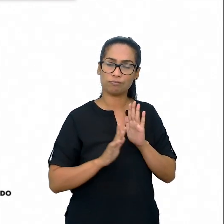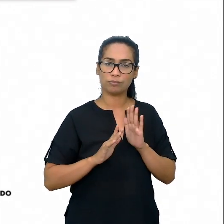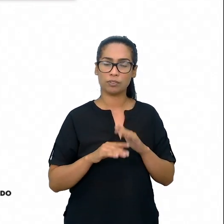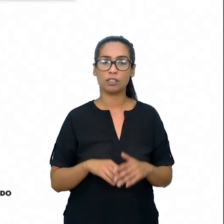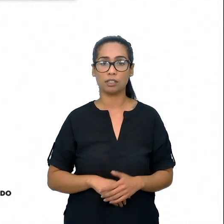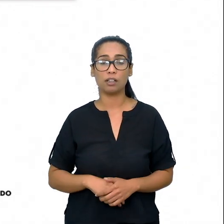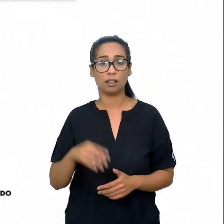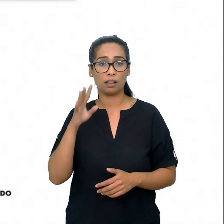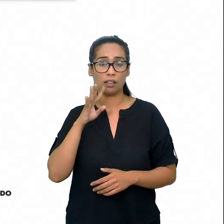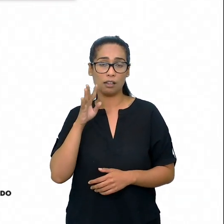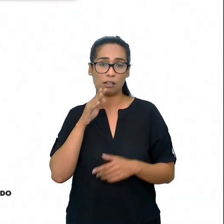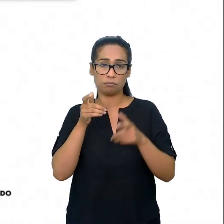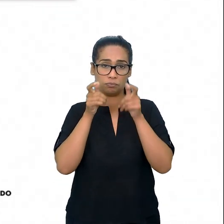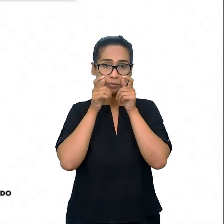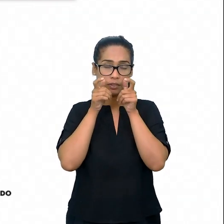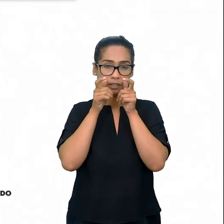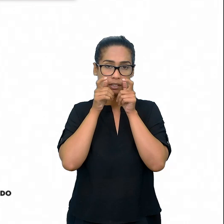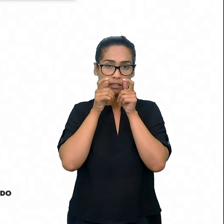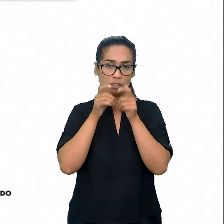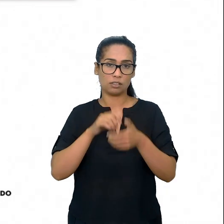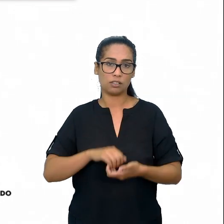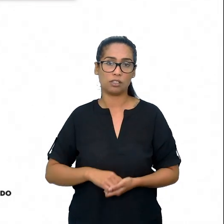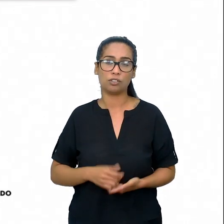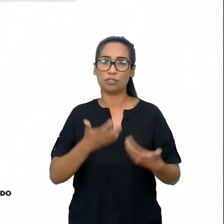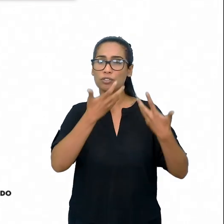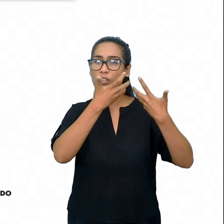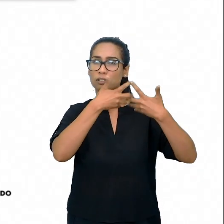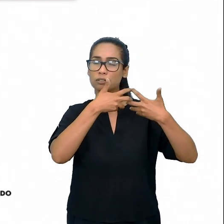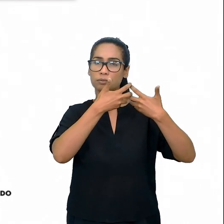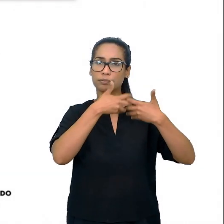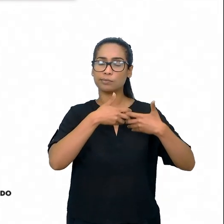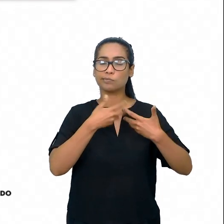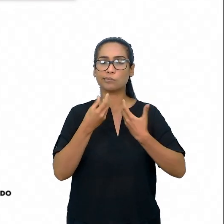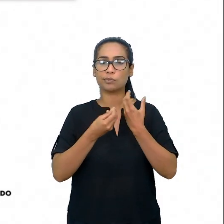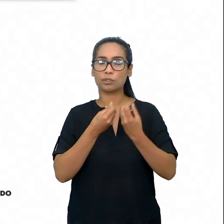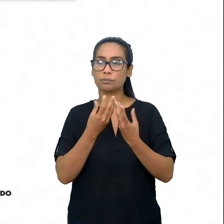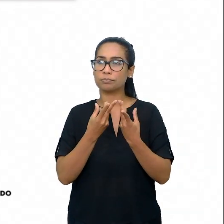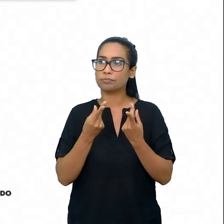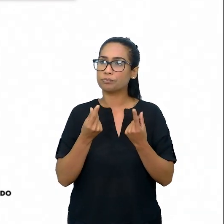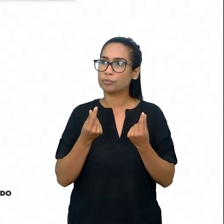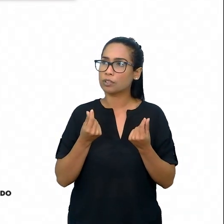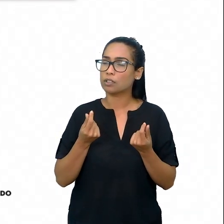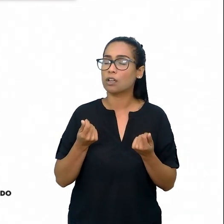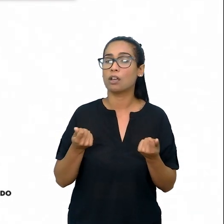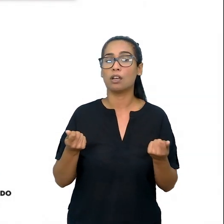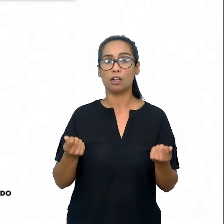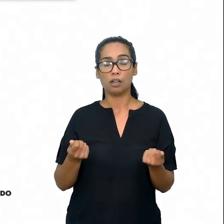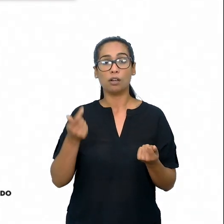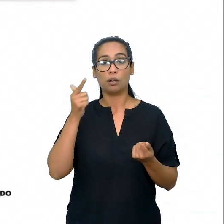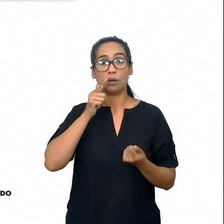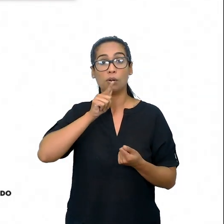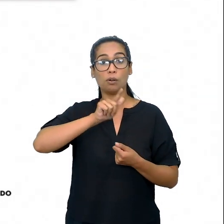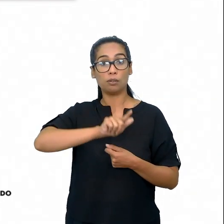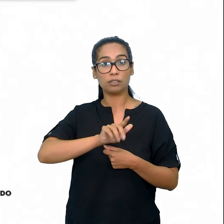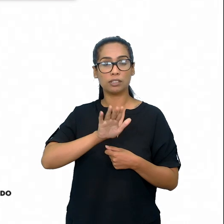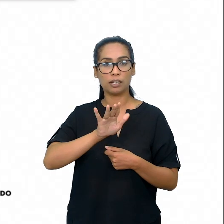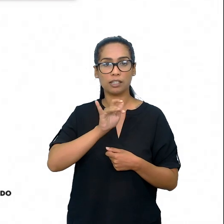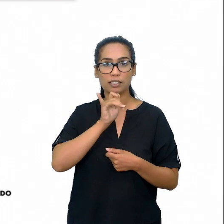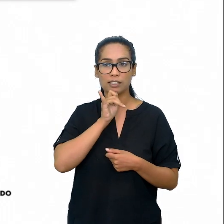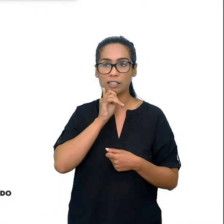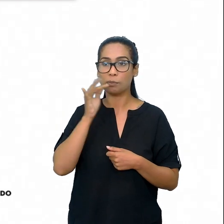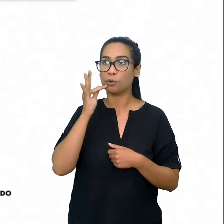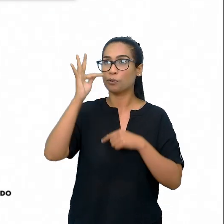muito interessante e que traz reflexões no sentido dessas que nós queremos deixar aí como sementinha